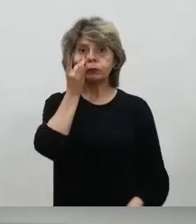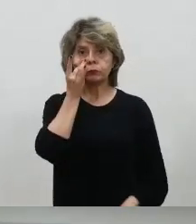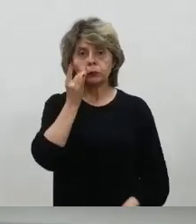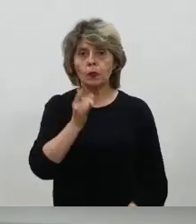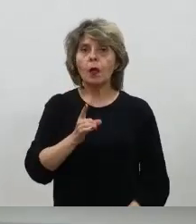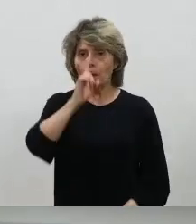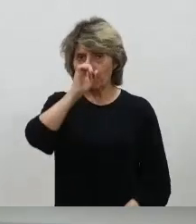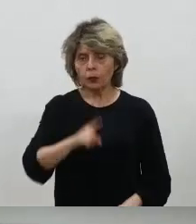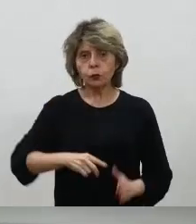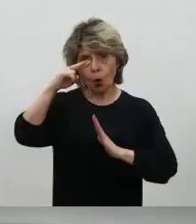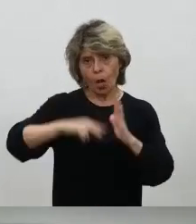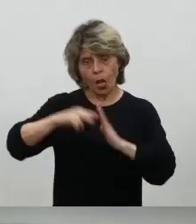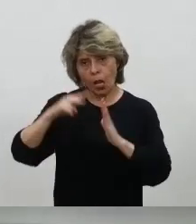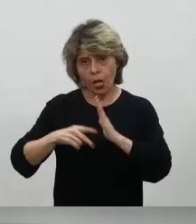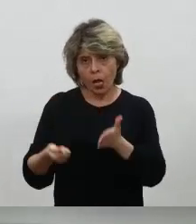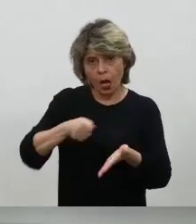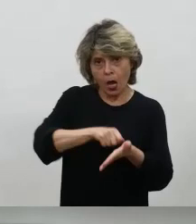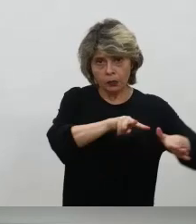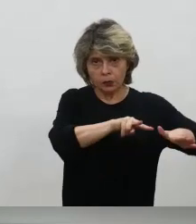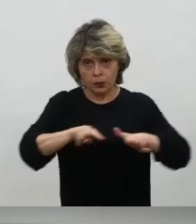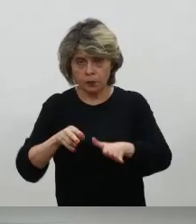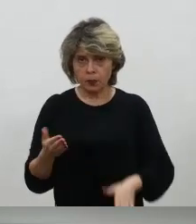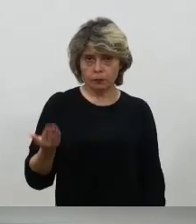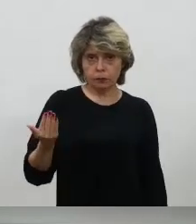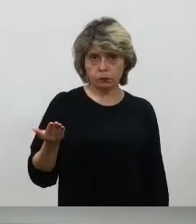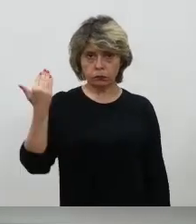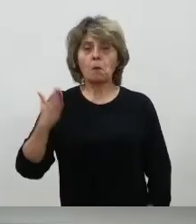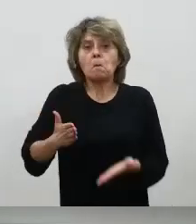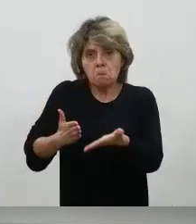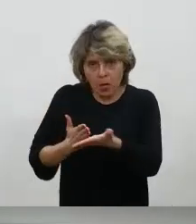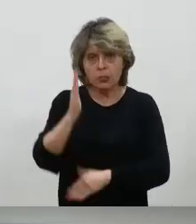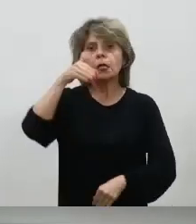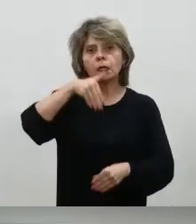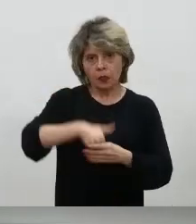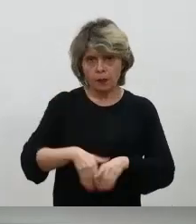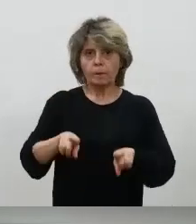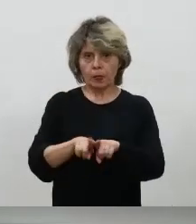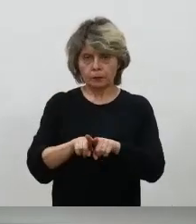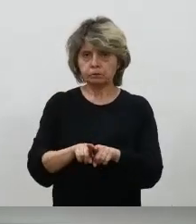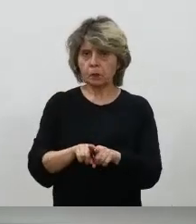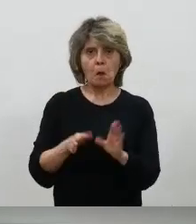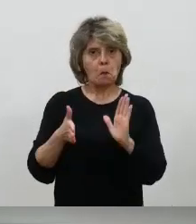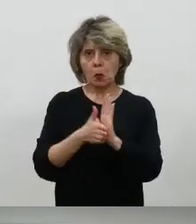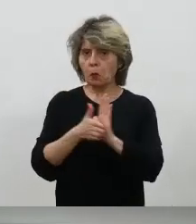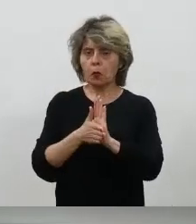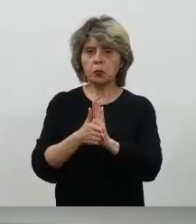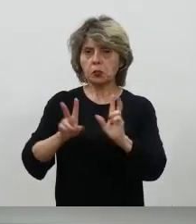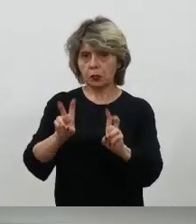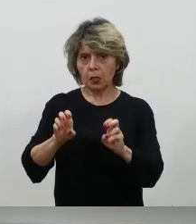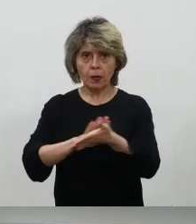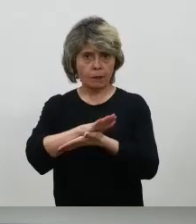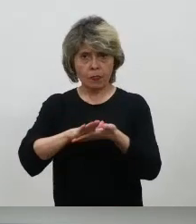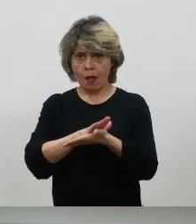procedido a leitura data da sessão anterior tendo sido essa aprovada não havendo apresentação de matérias